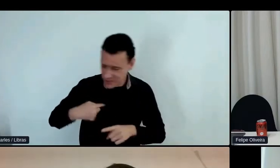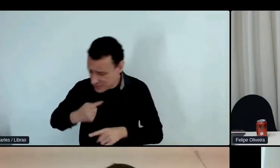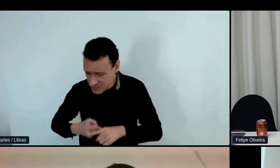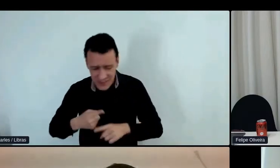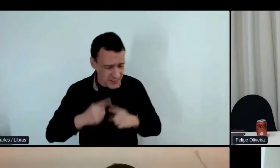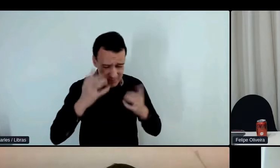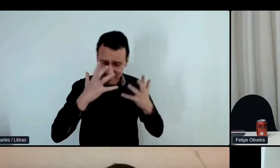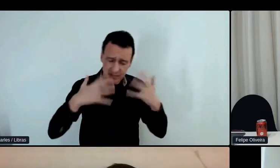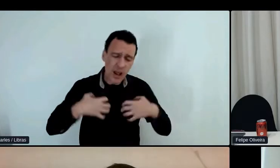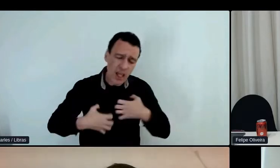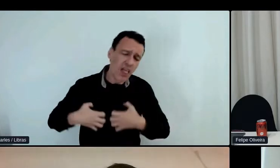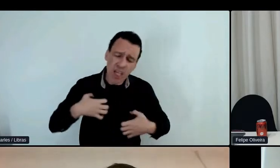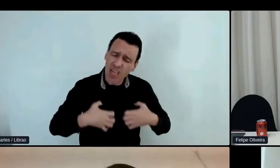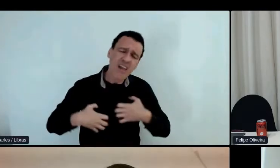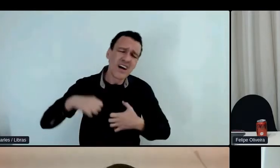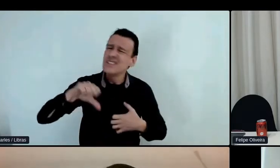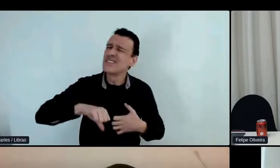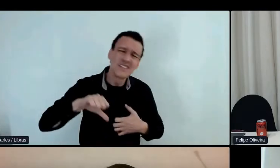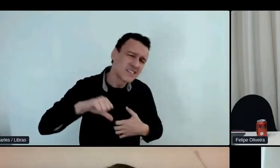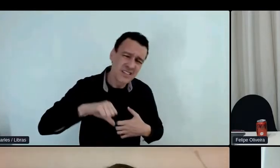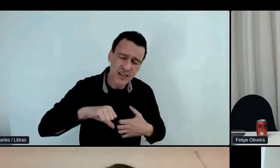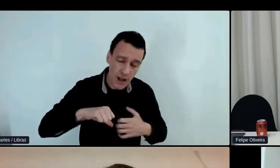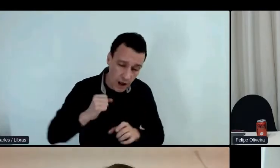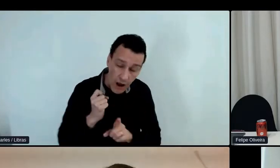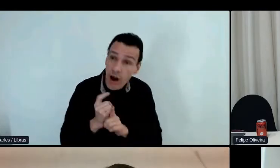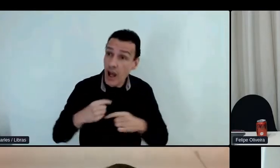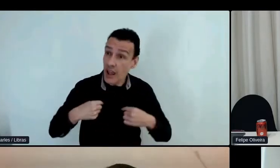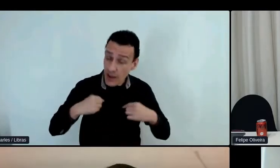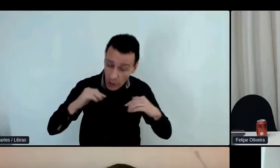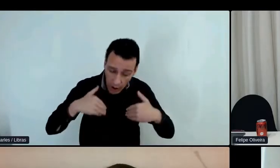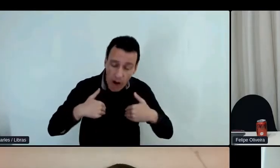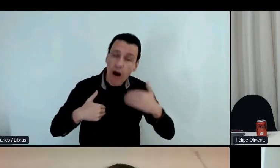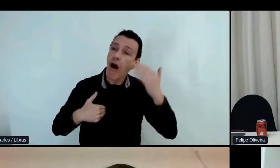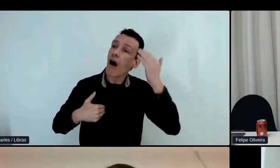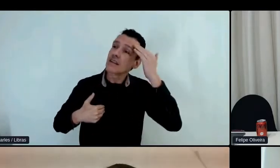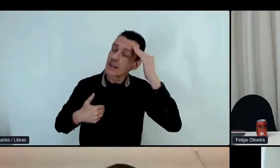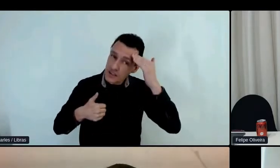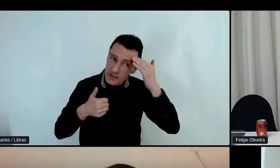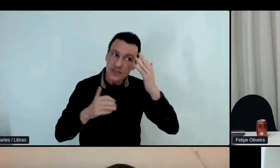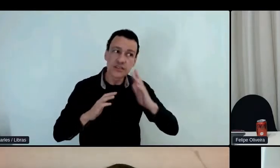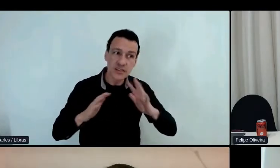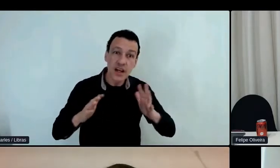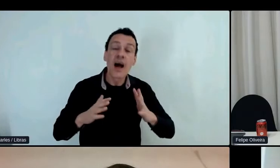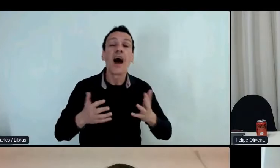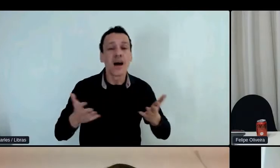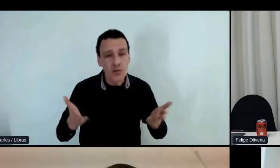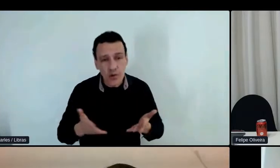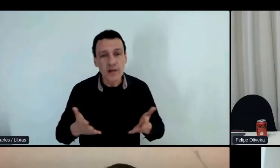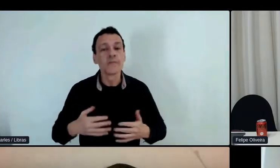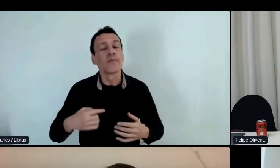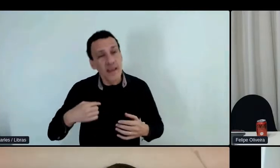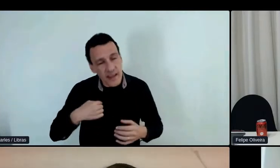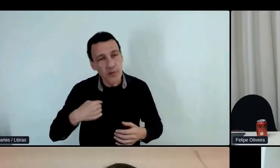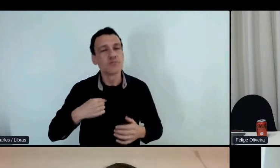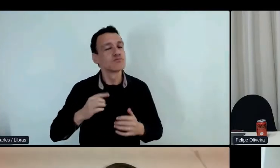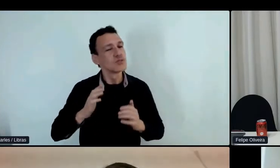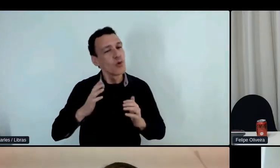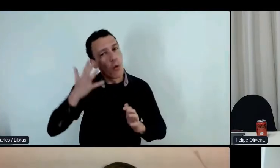ela tem uma imagem de si, ela começa a se compreender o modo dela